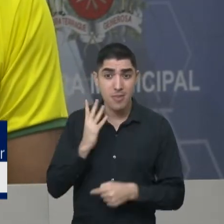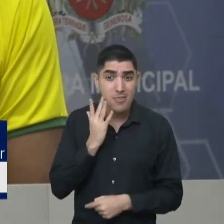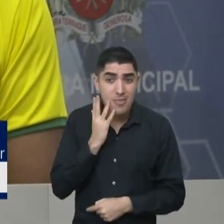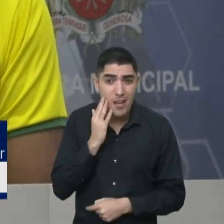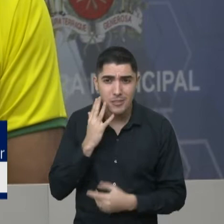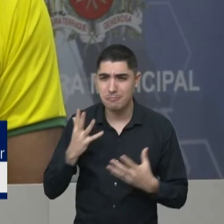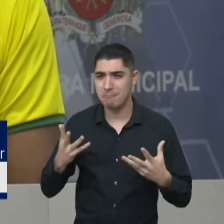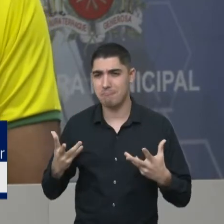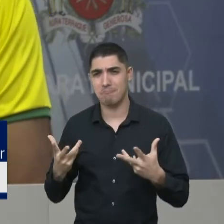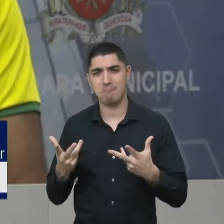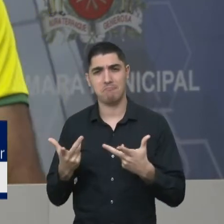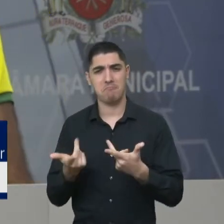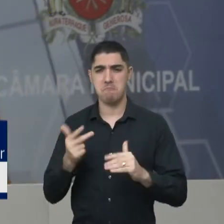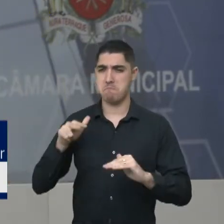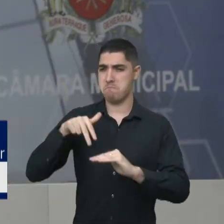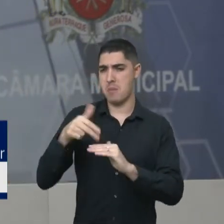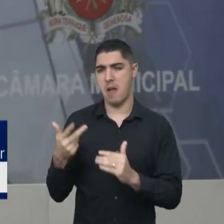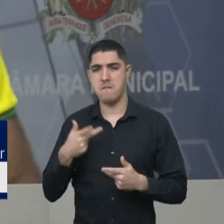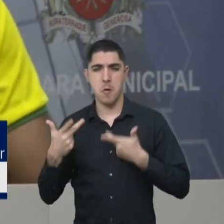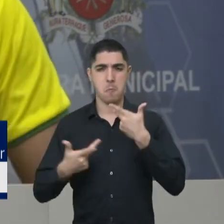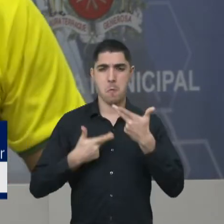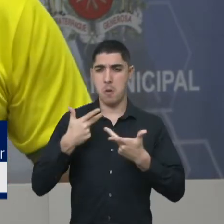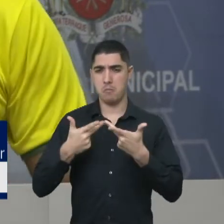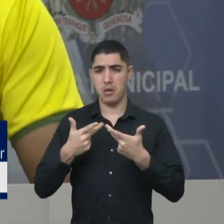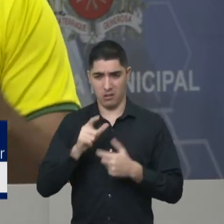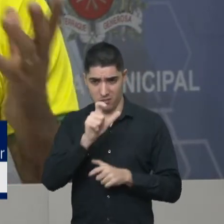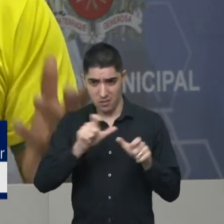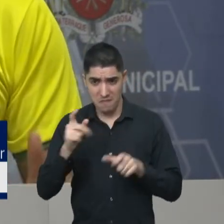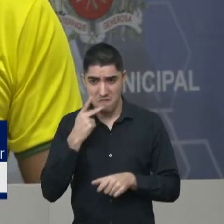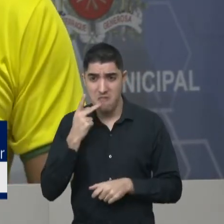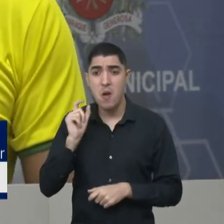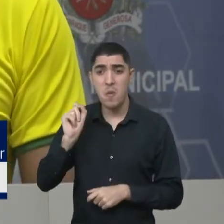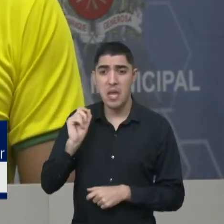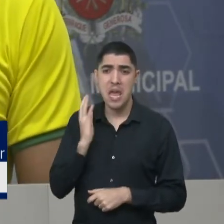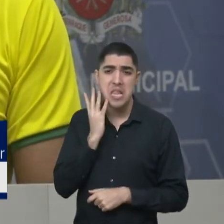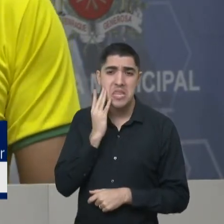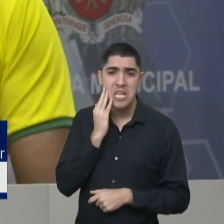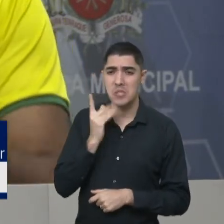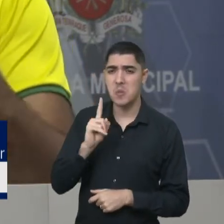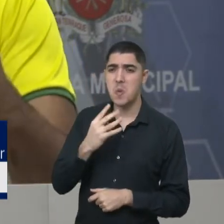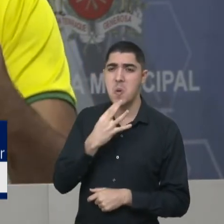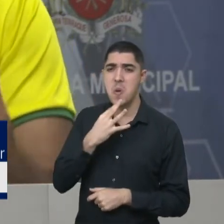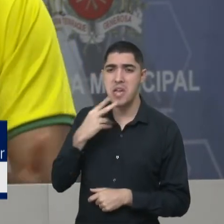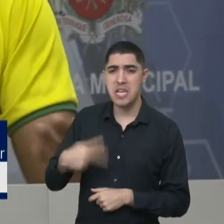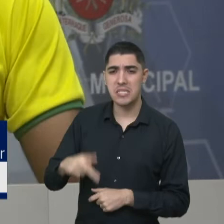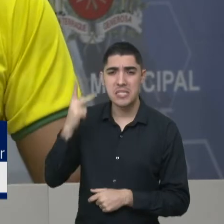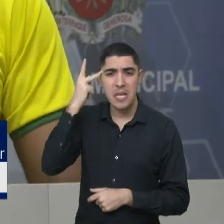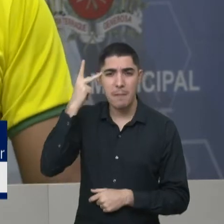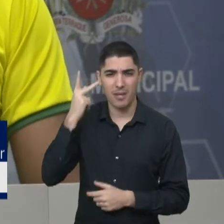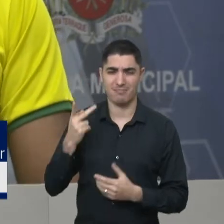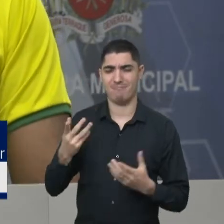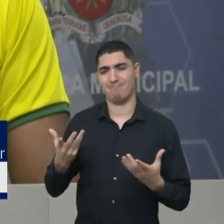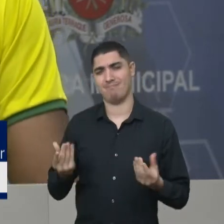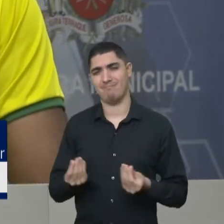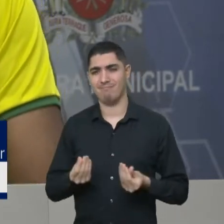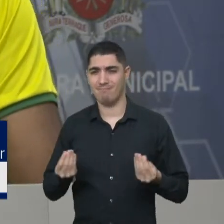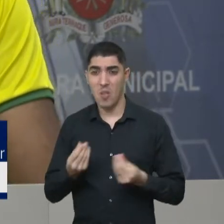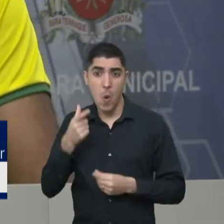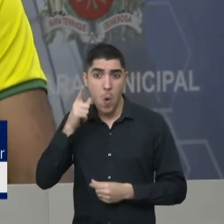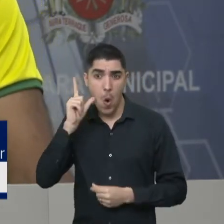Zé. Quem falar que o Tarcísio Cano conhece São Paulo, ele deu um show no debate